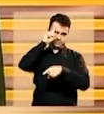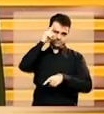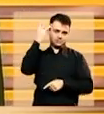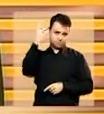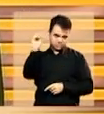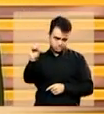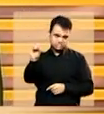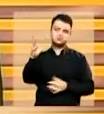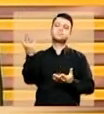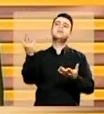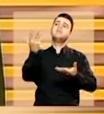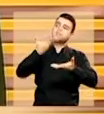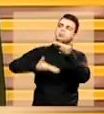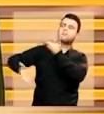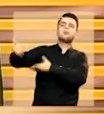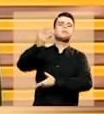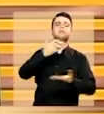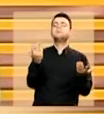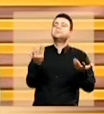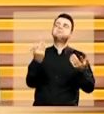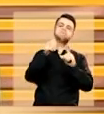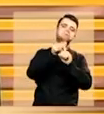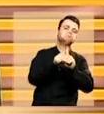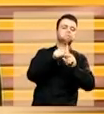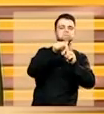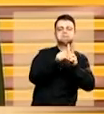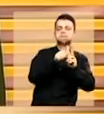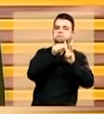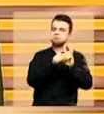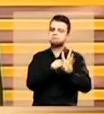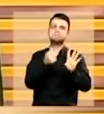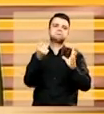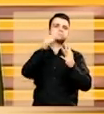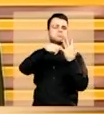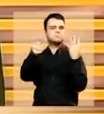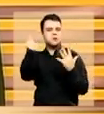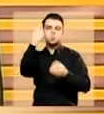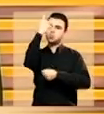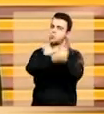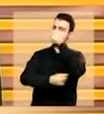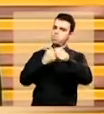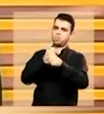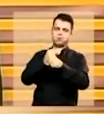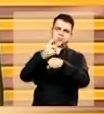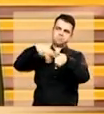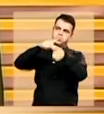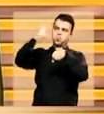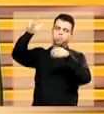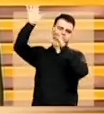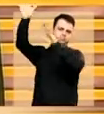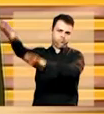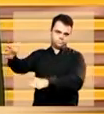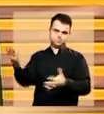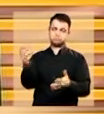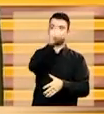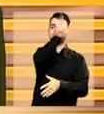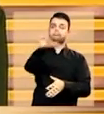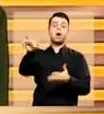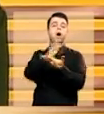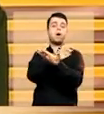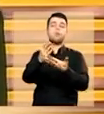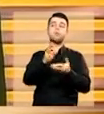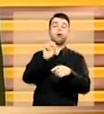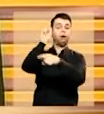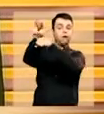intercâmbio ele pode durar 1 mês, 2, 3, 6 meses, 1 ano. A gente tem alunos que vão para fazer um colegial fora e ficam